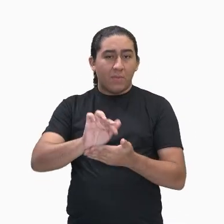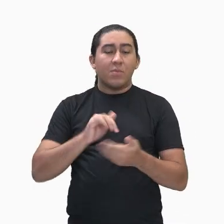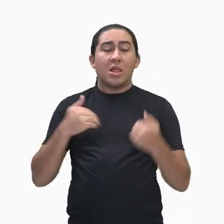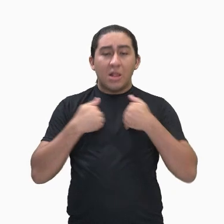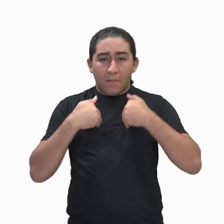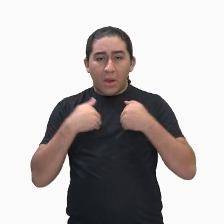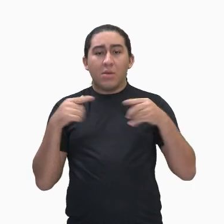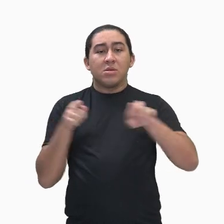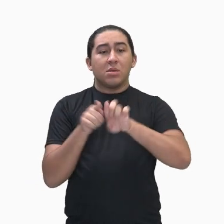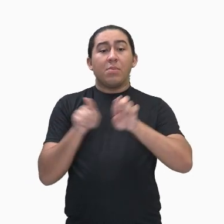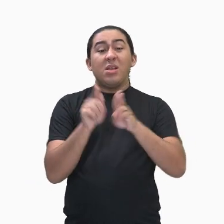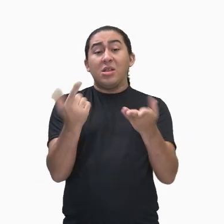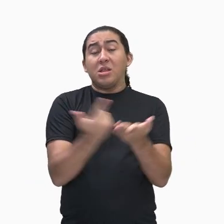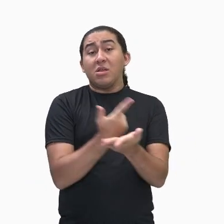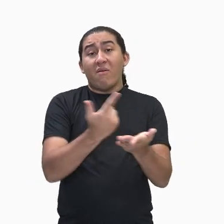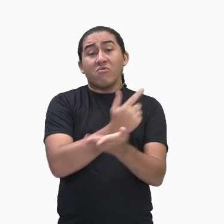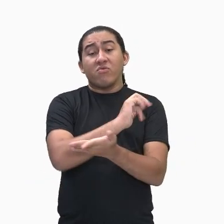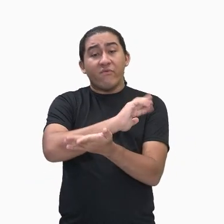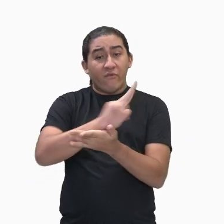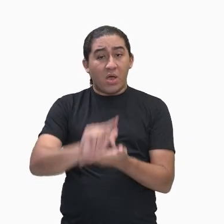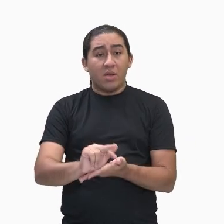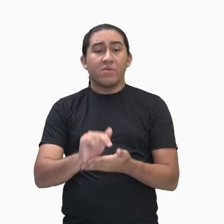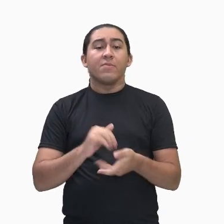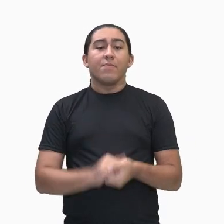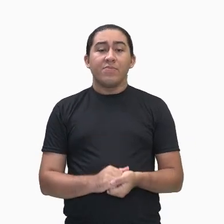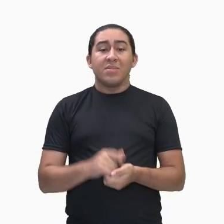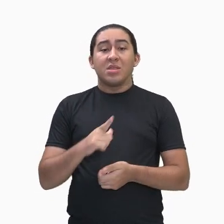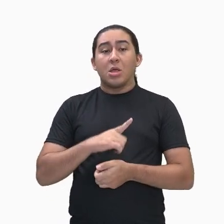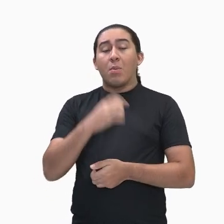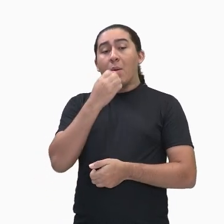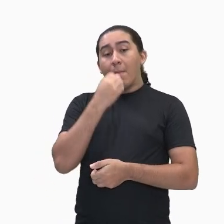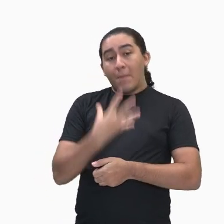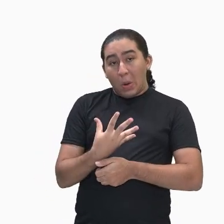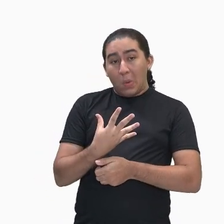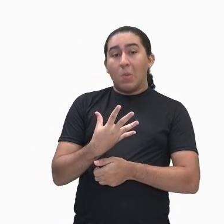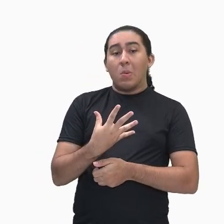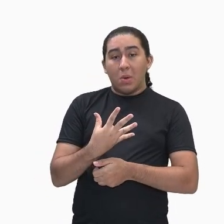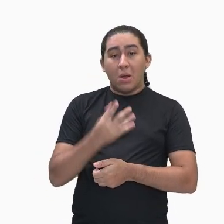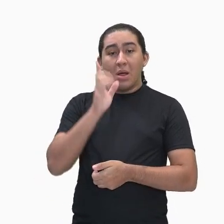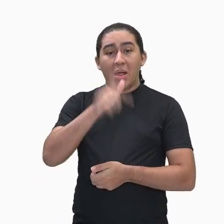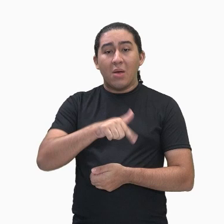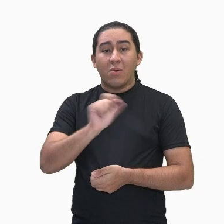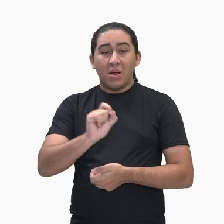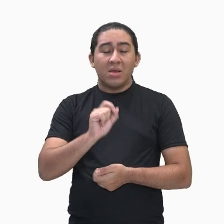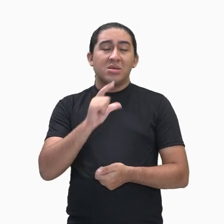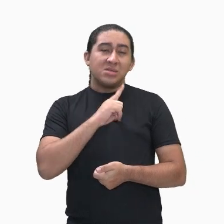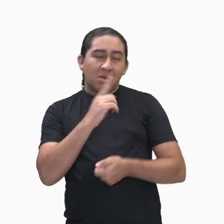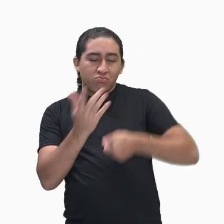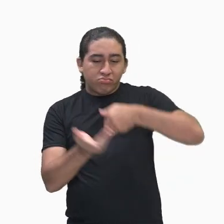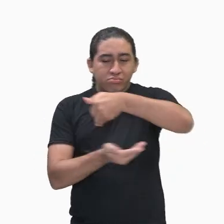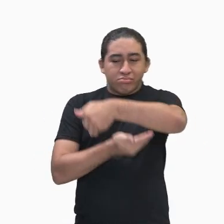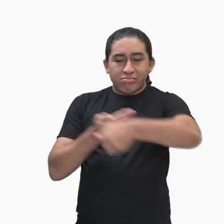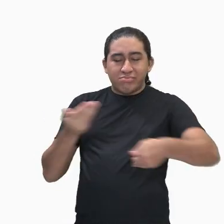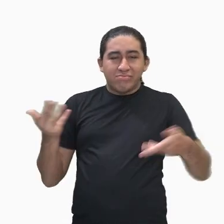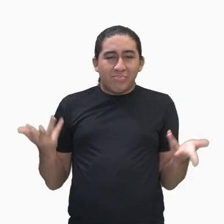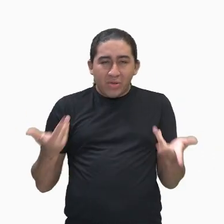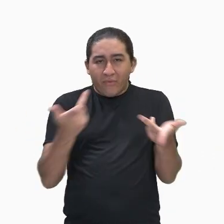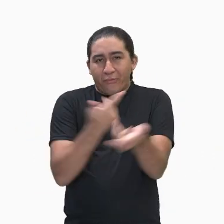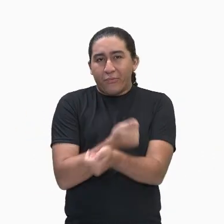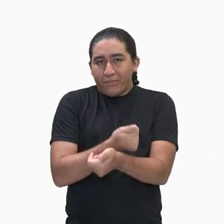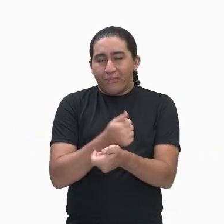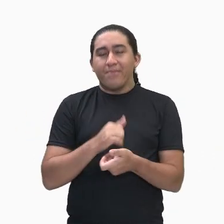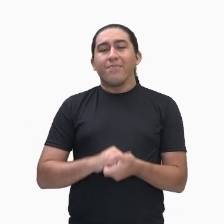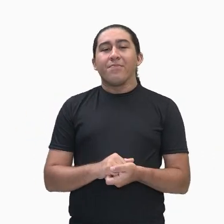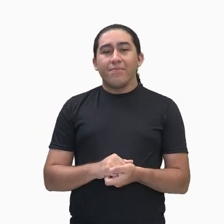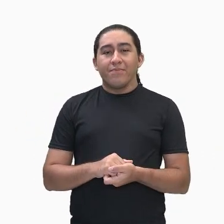que ninguém dispensava, levar uma boa provisão e era um troca-troca de dar gosto. Então, a gente